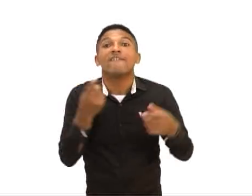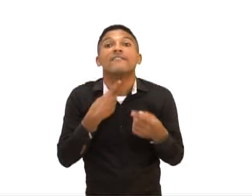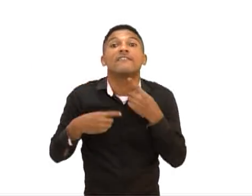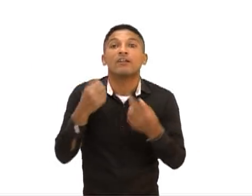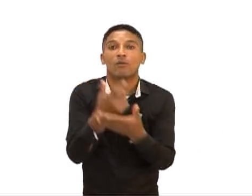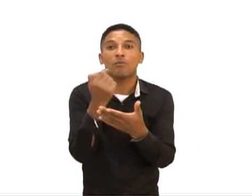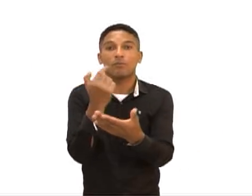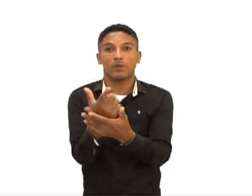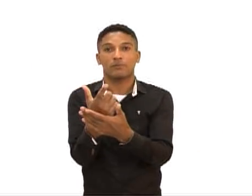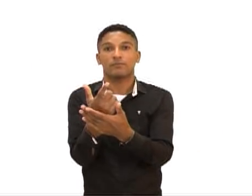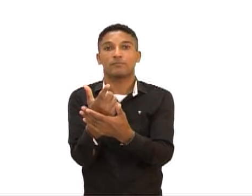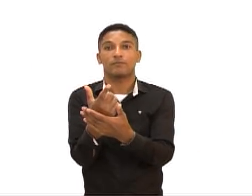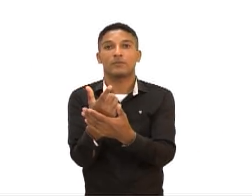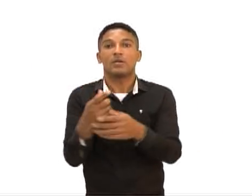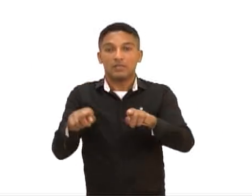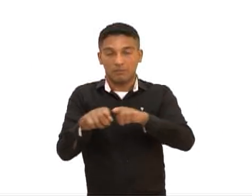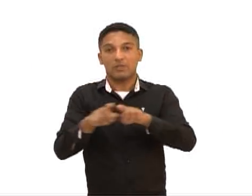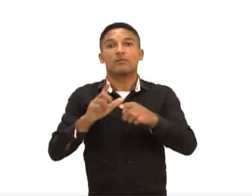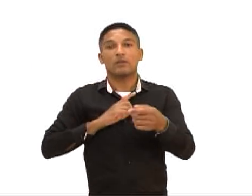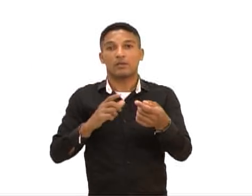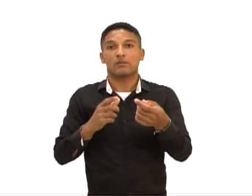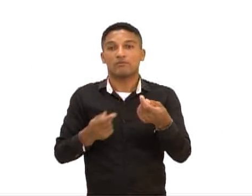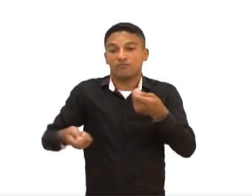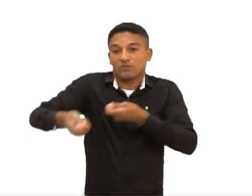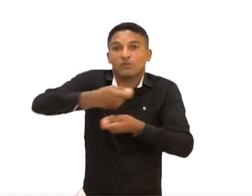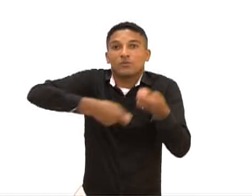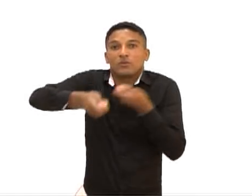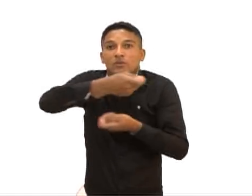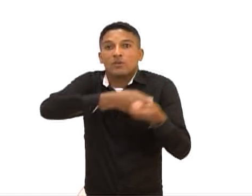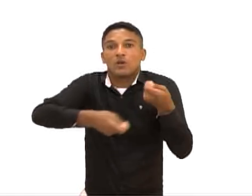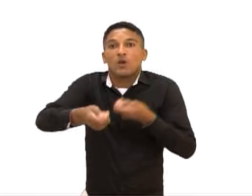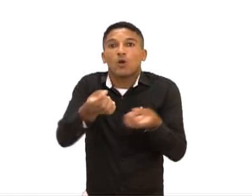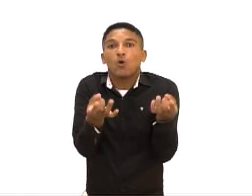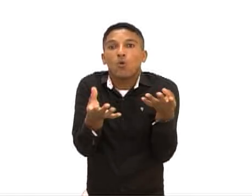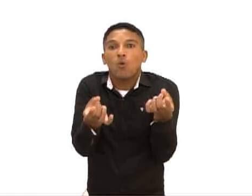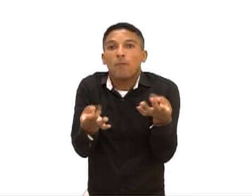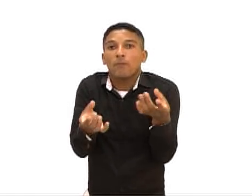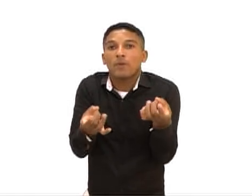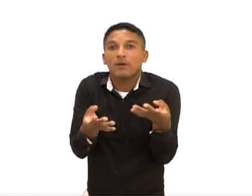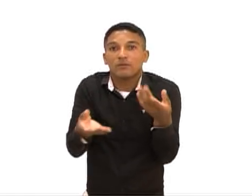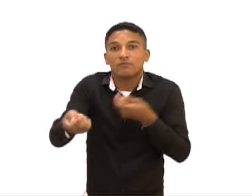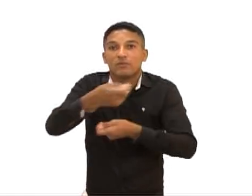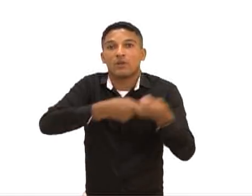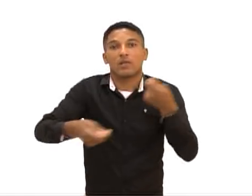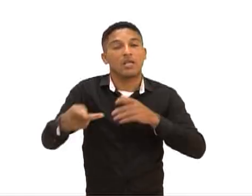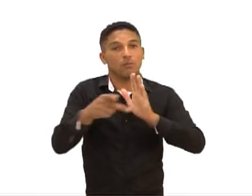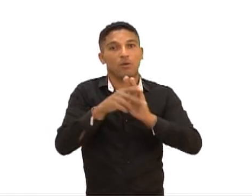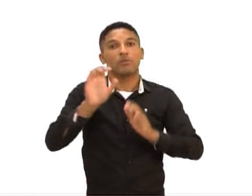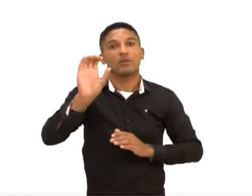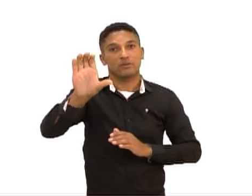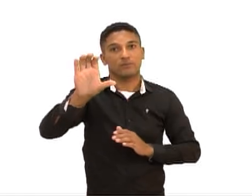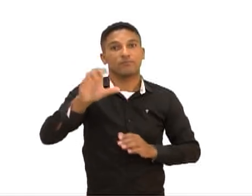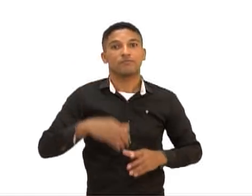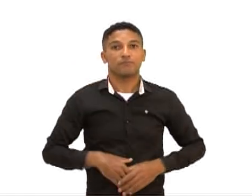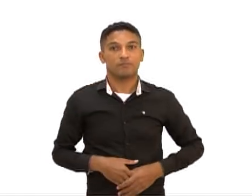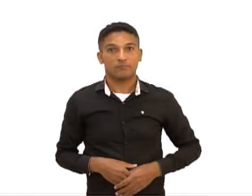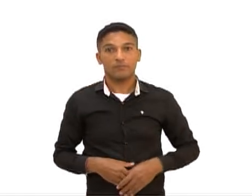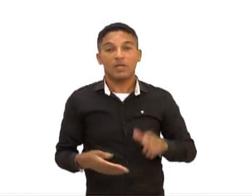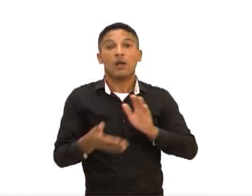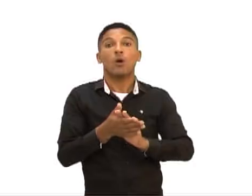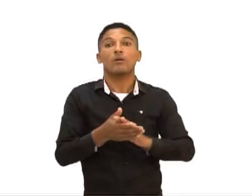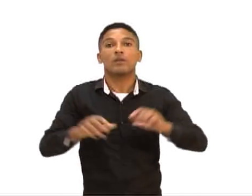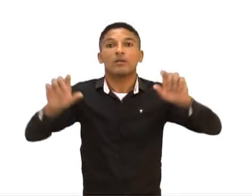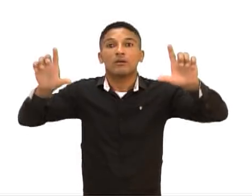da atividade comercial, né? Então, basicamente, o conceito para a publicidade seria esse. Já na propaganda, ela